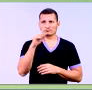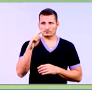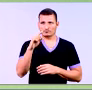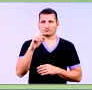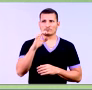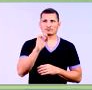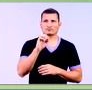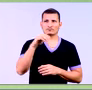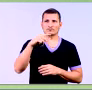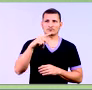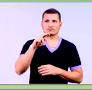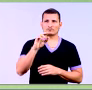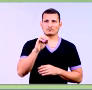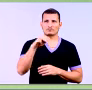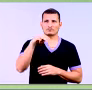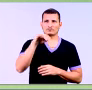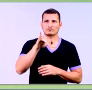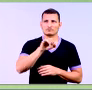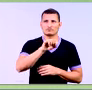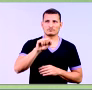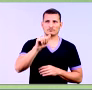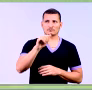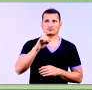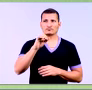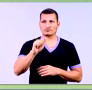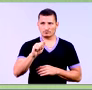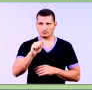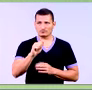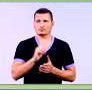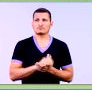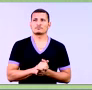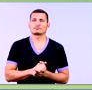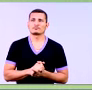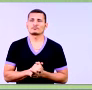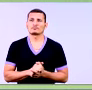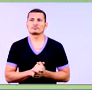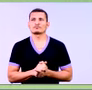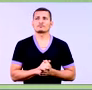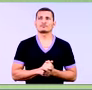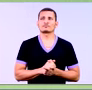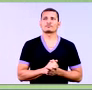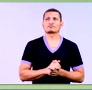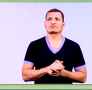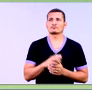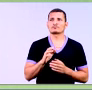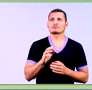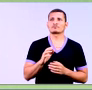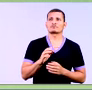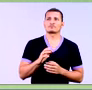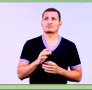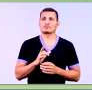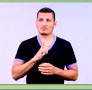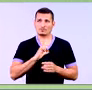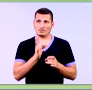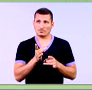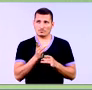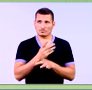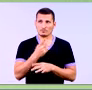compromissada. Então, uma transação é dita compromissada quando completa a sua execução